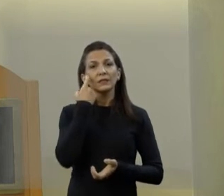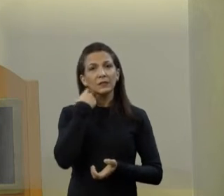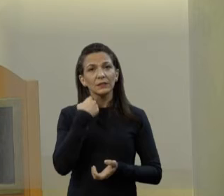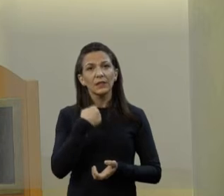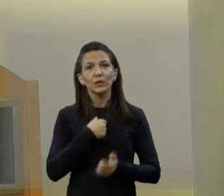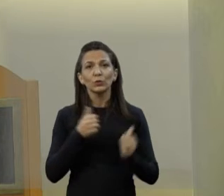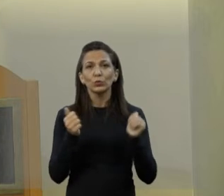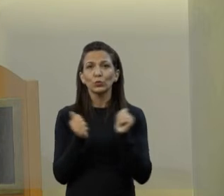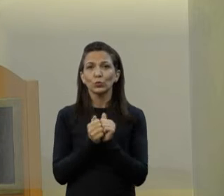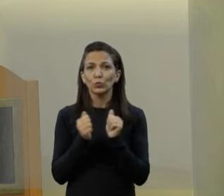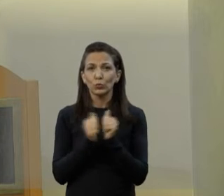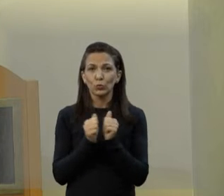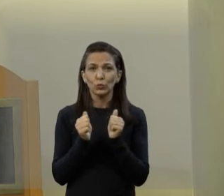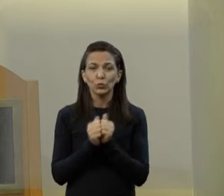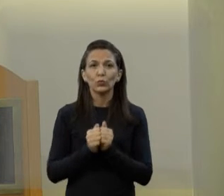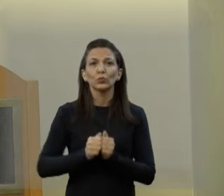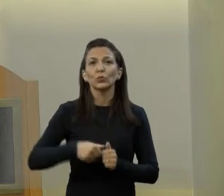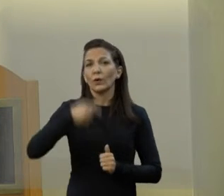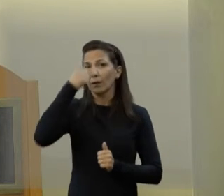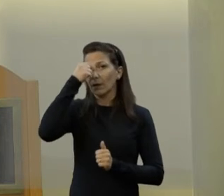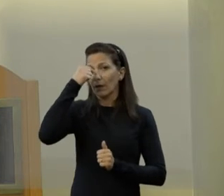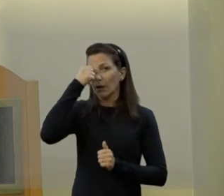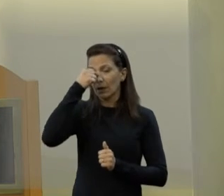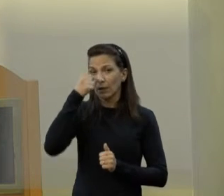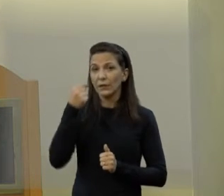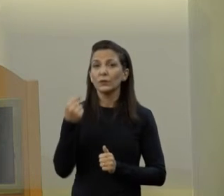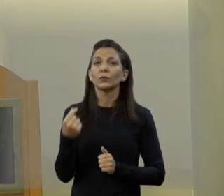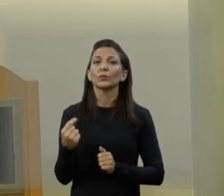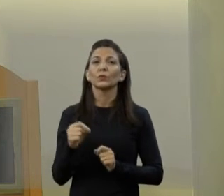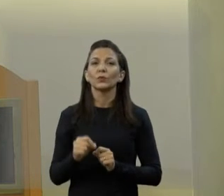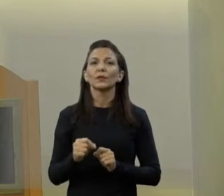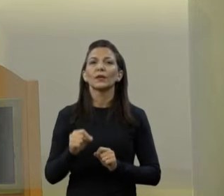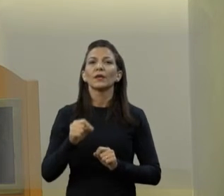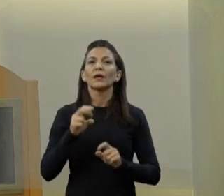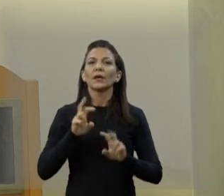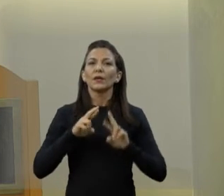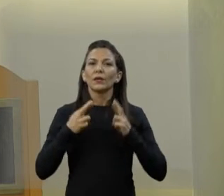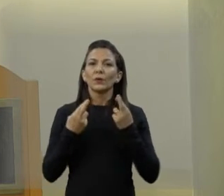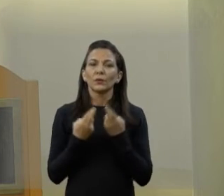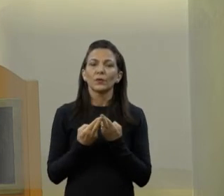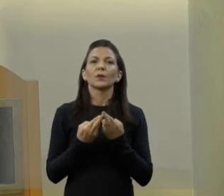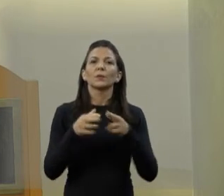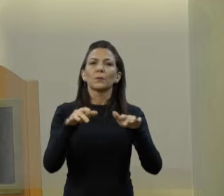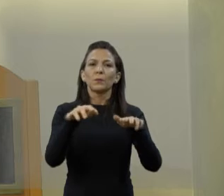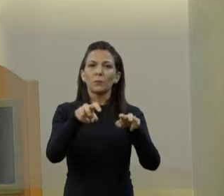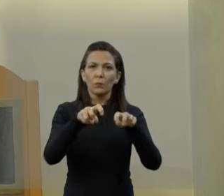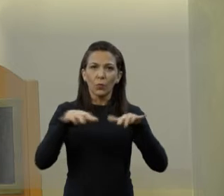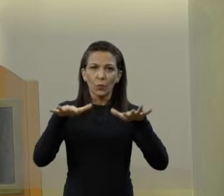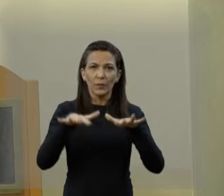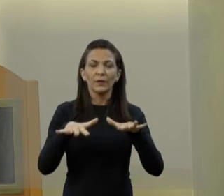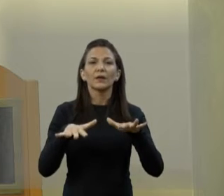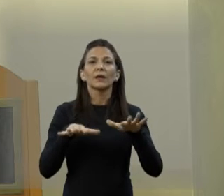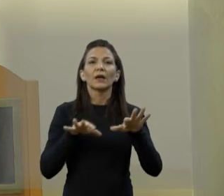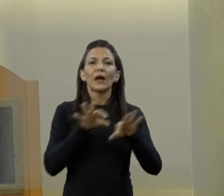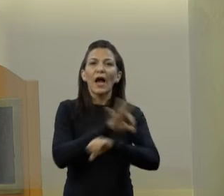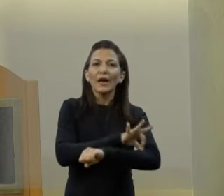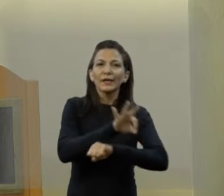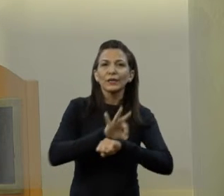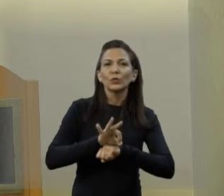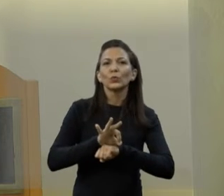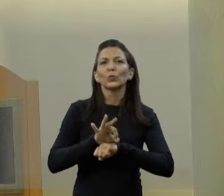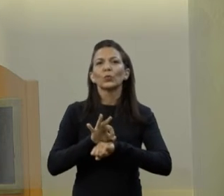Marcos Garrido realizamos uma audiência pública para discutir a vedação de arquitetura hostil em Araraquara